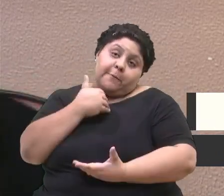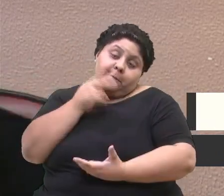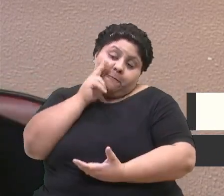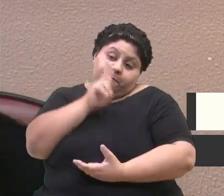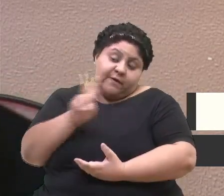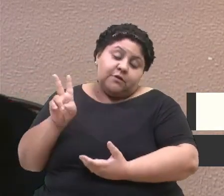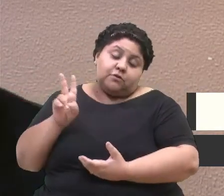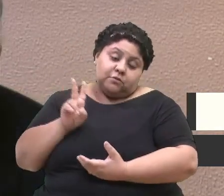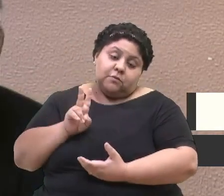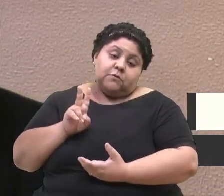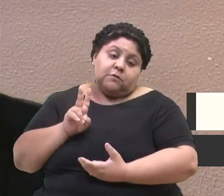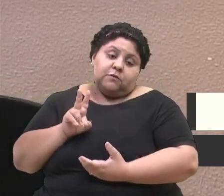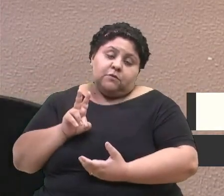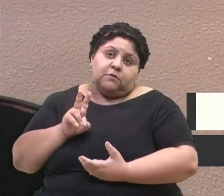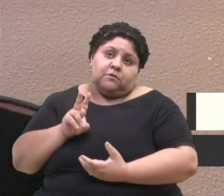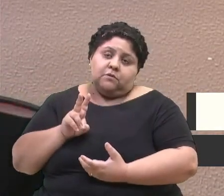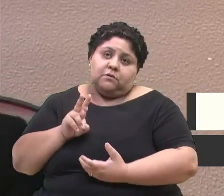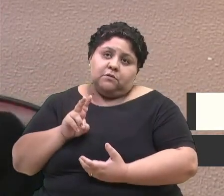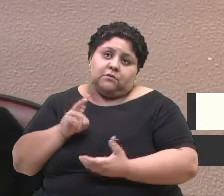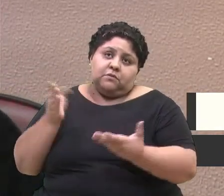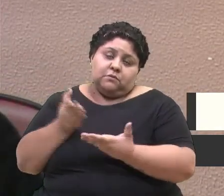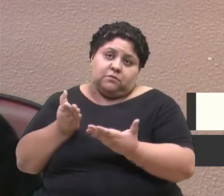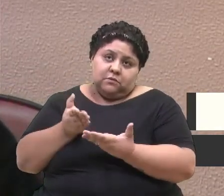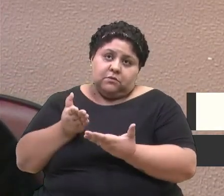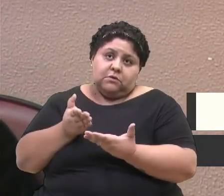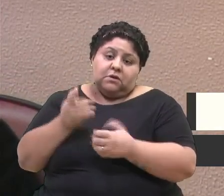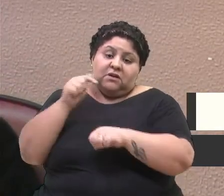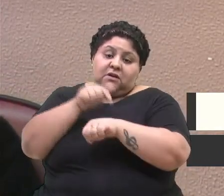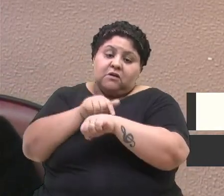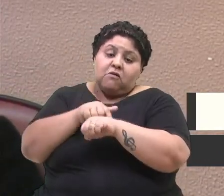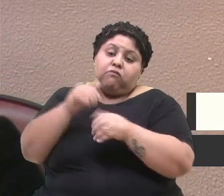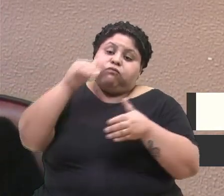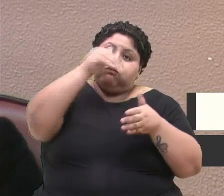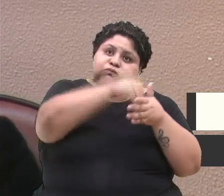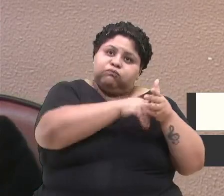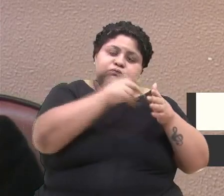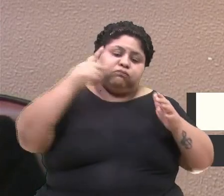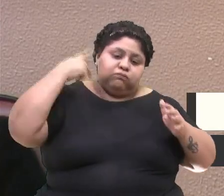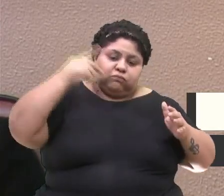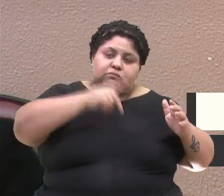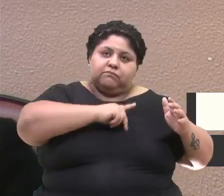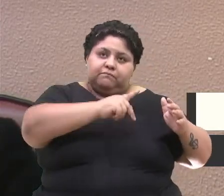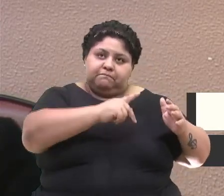aí. Hoje, nessa hora dessa votação, vereador presidente,